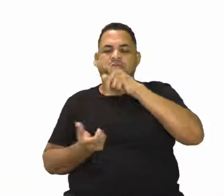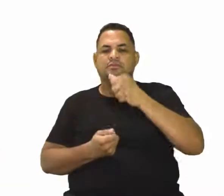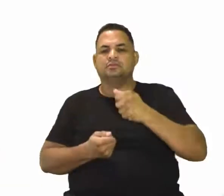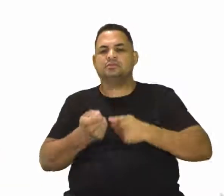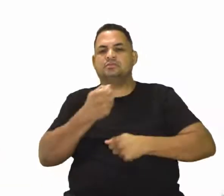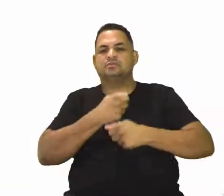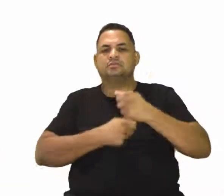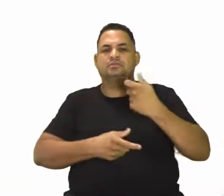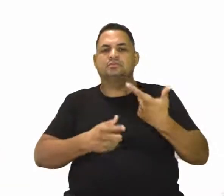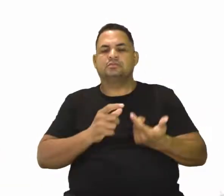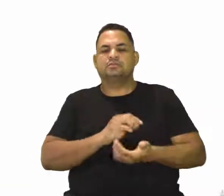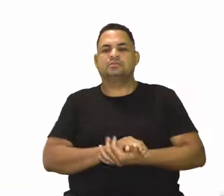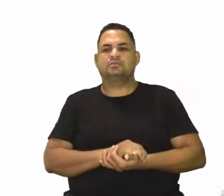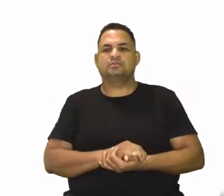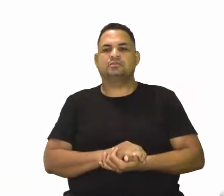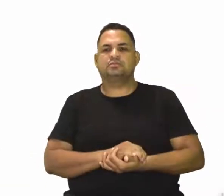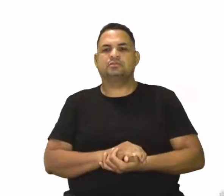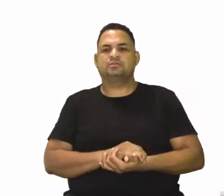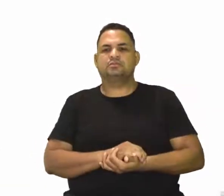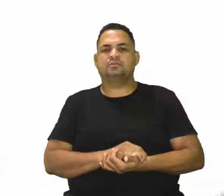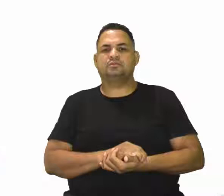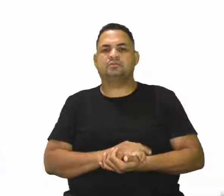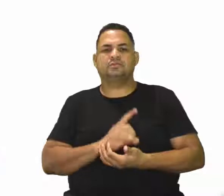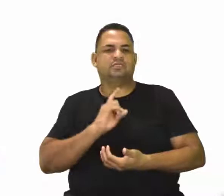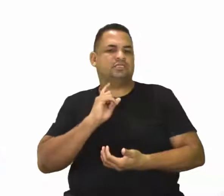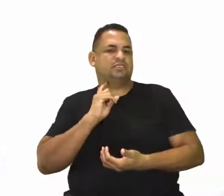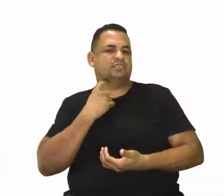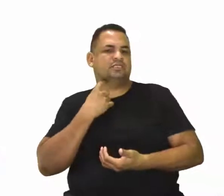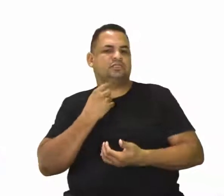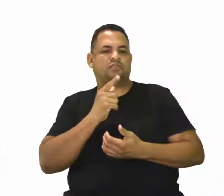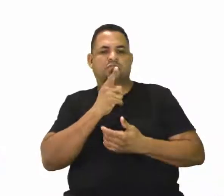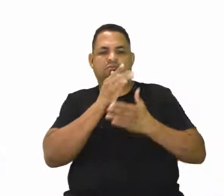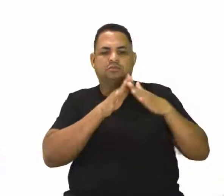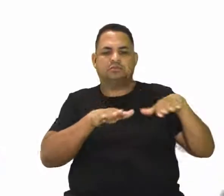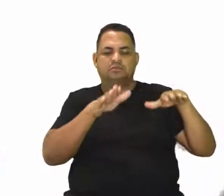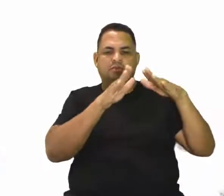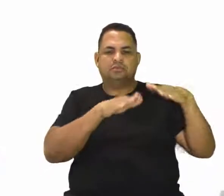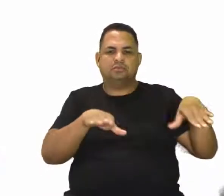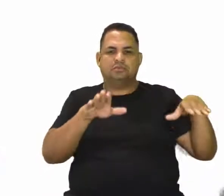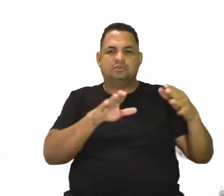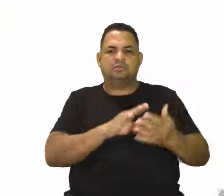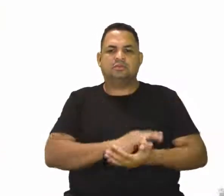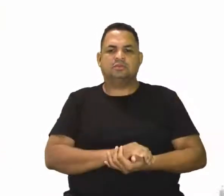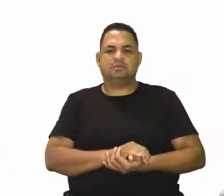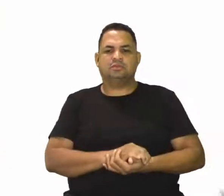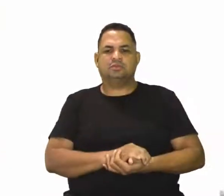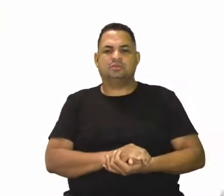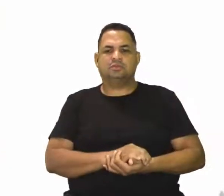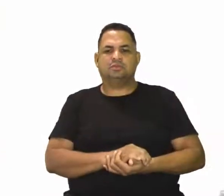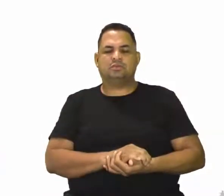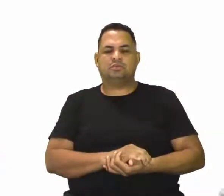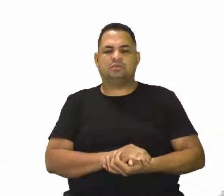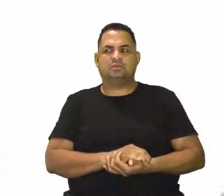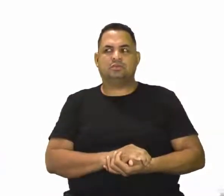global. Muito lixo nos mares, né? E